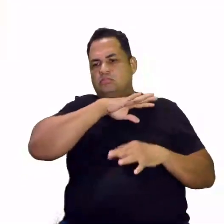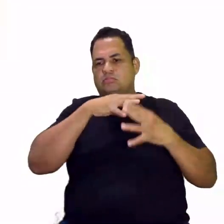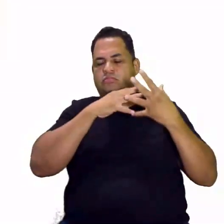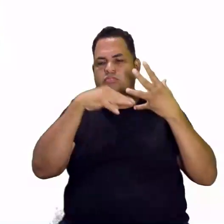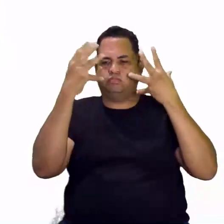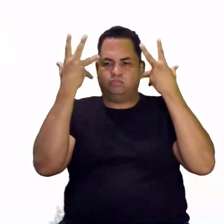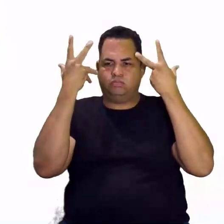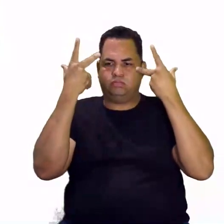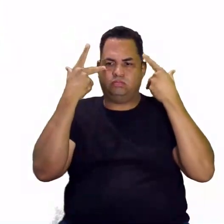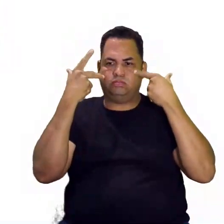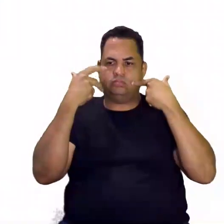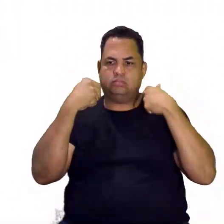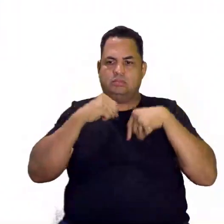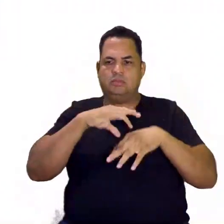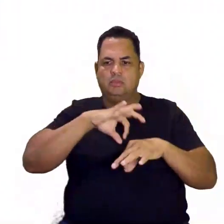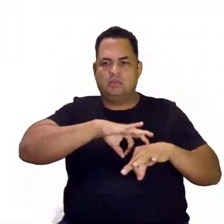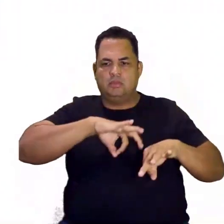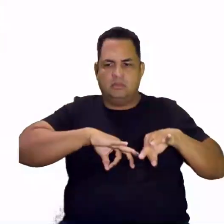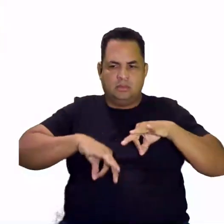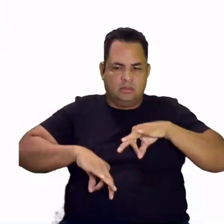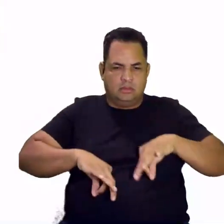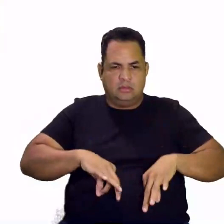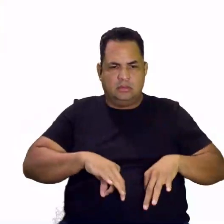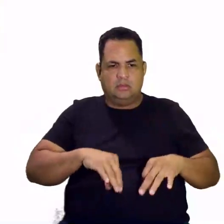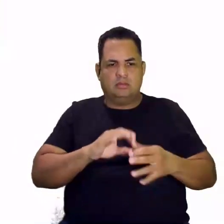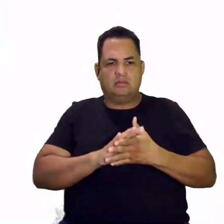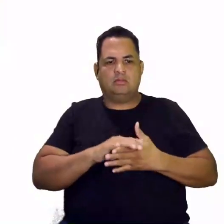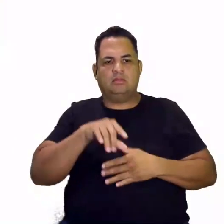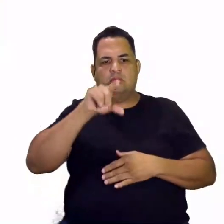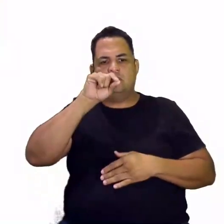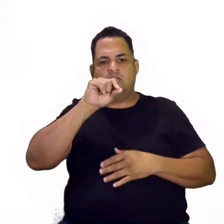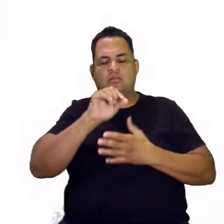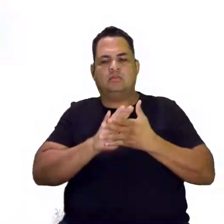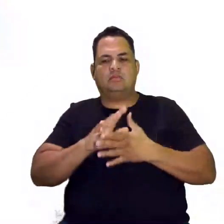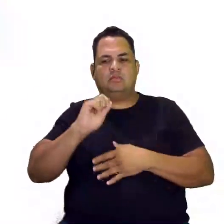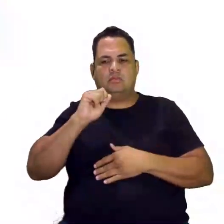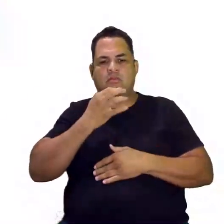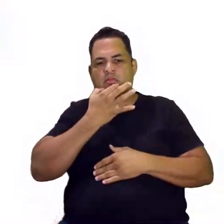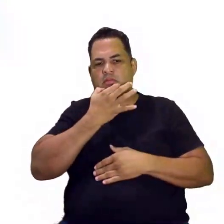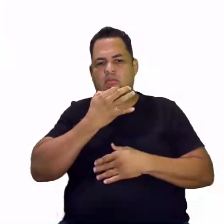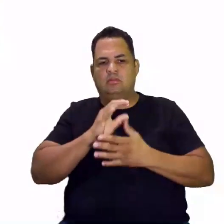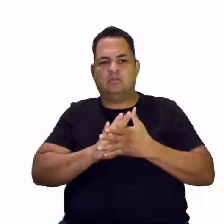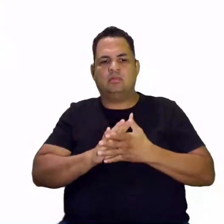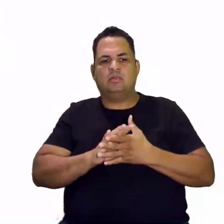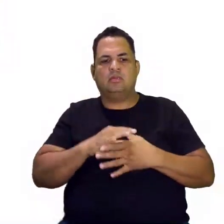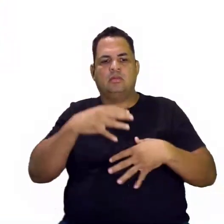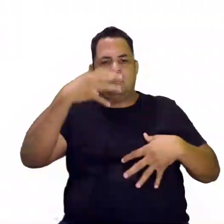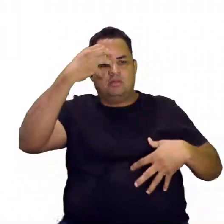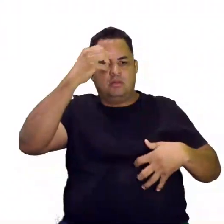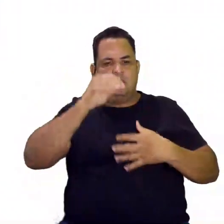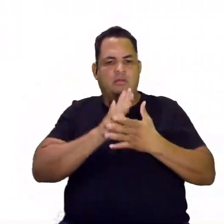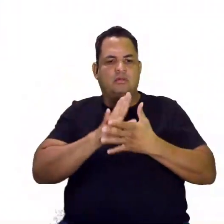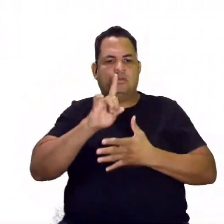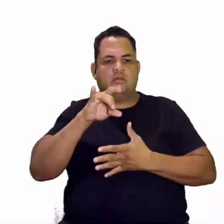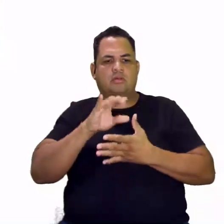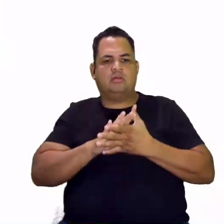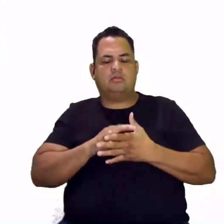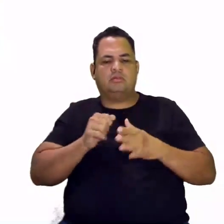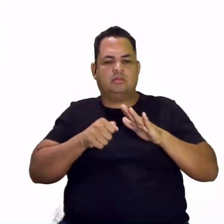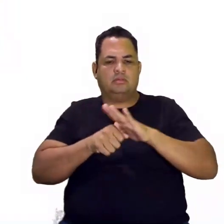com todas as suas características, águia americana, o mico-leão dourado, a tartaruga